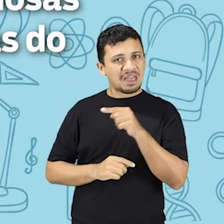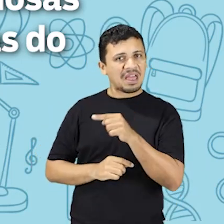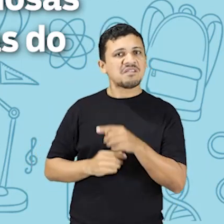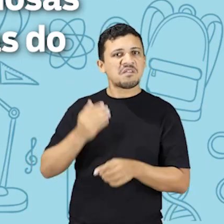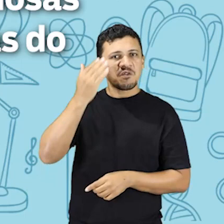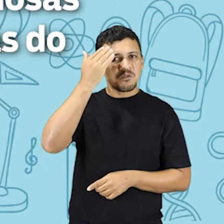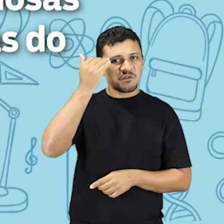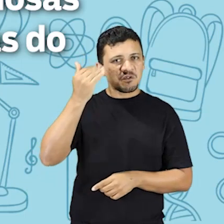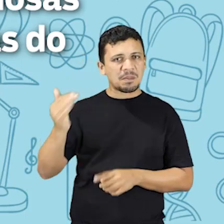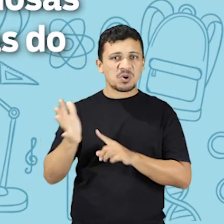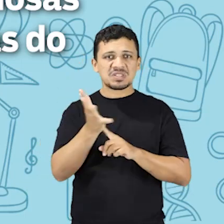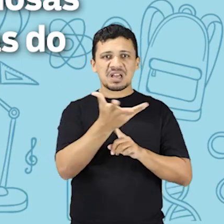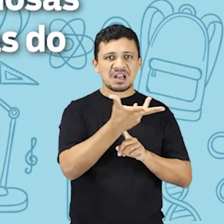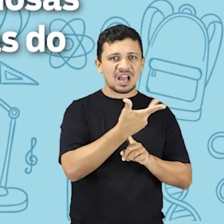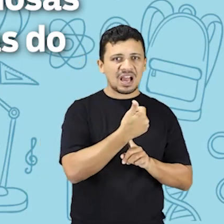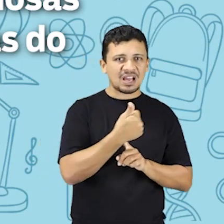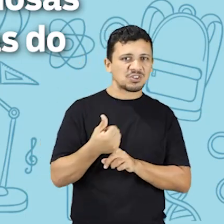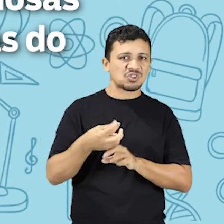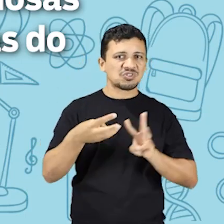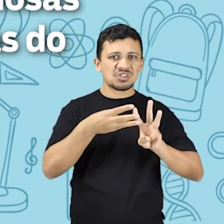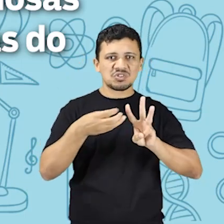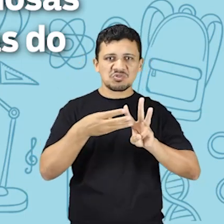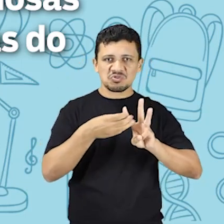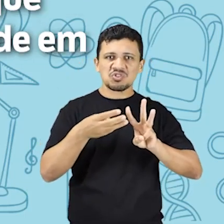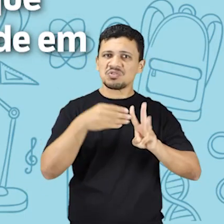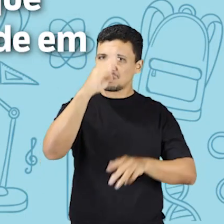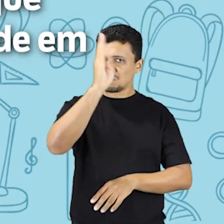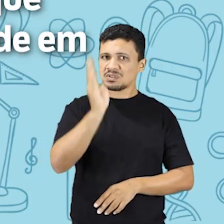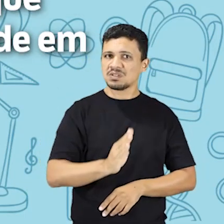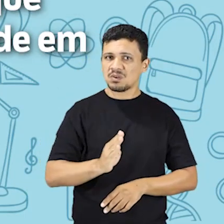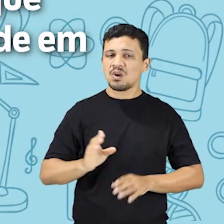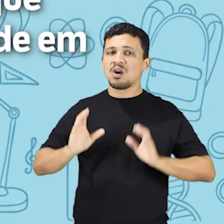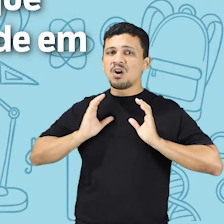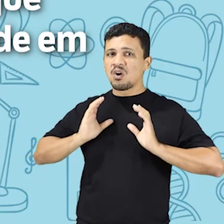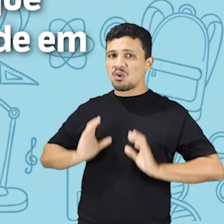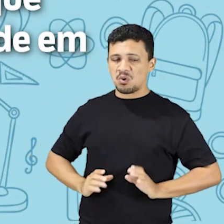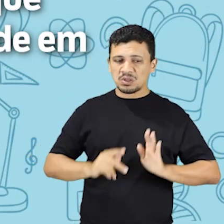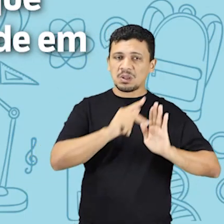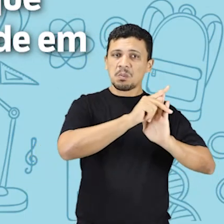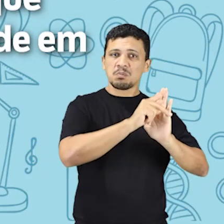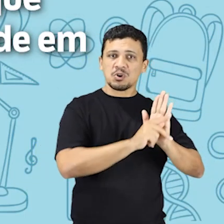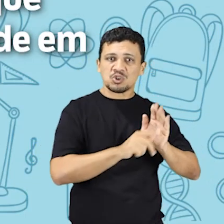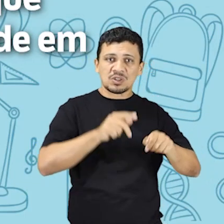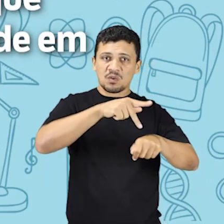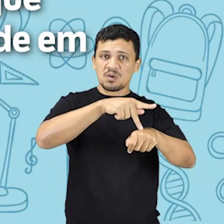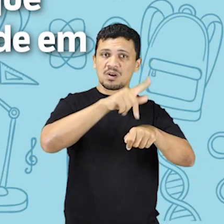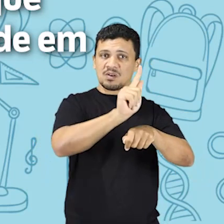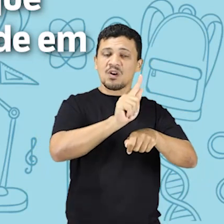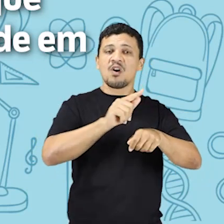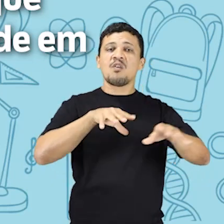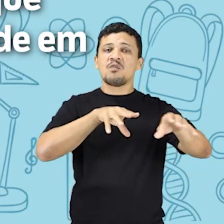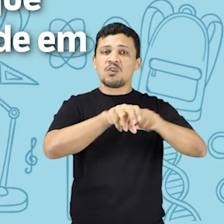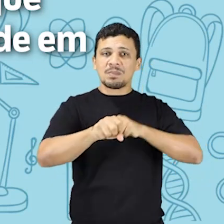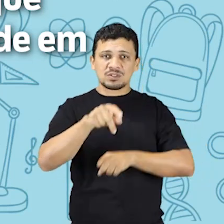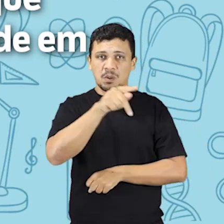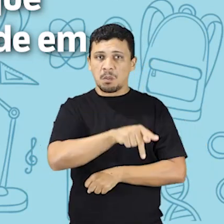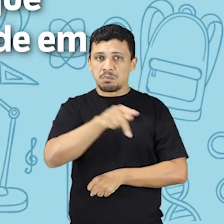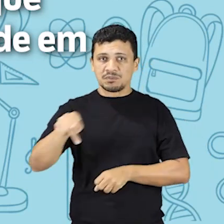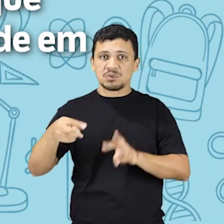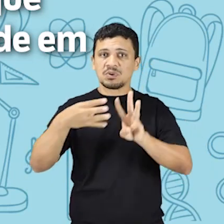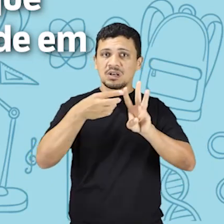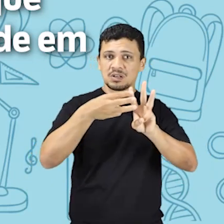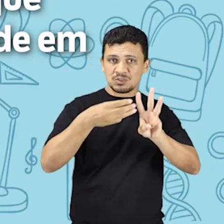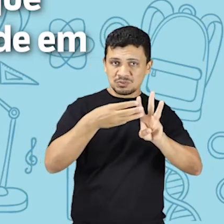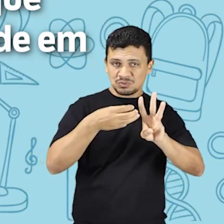das mais famosas artistas indígenas do país. Coordenou o projeto de especialização para a formação de professores indígenas